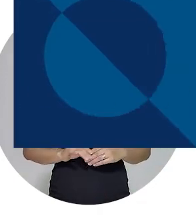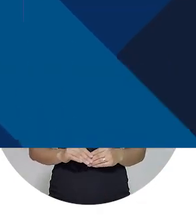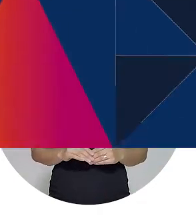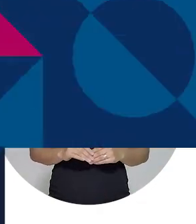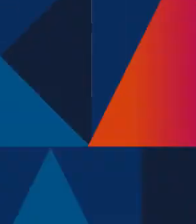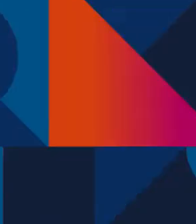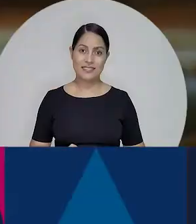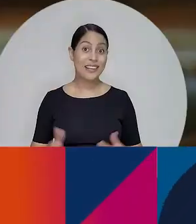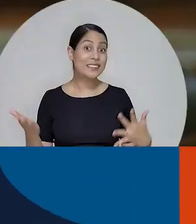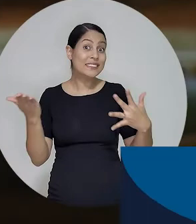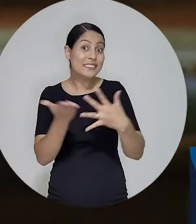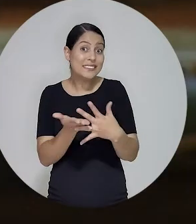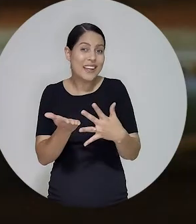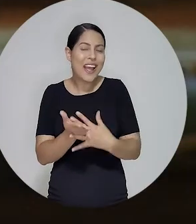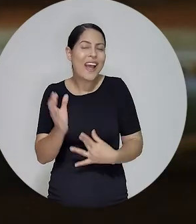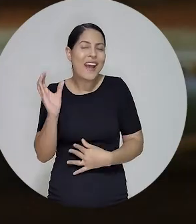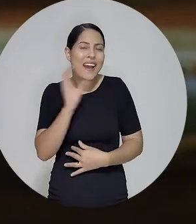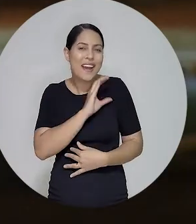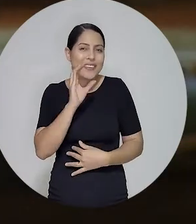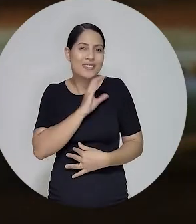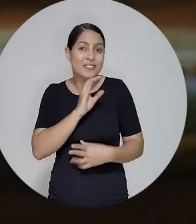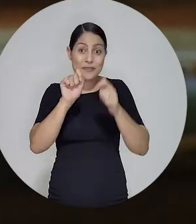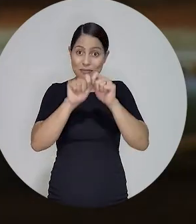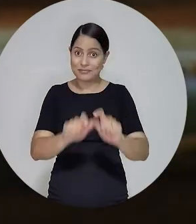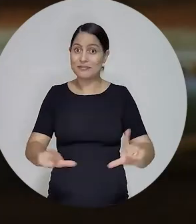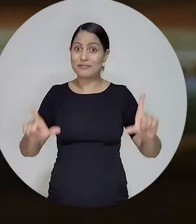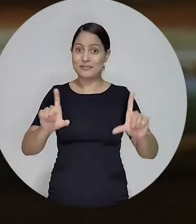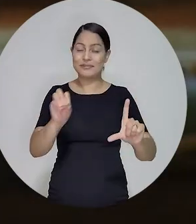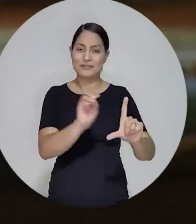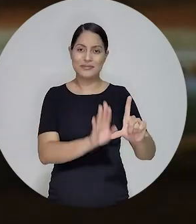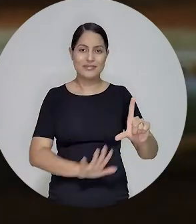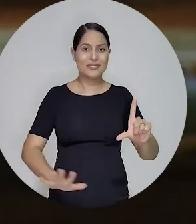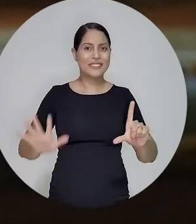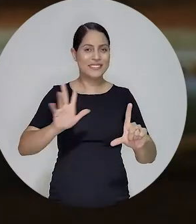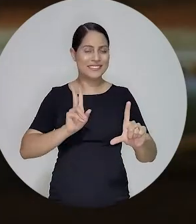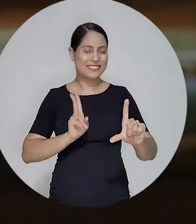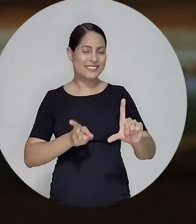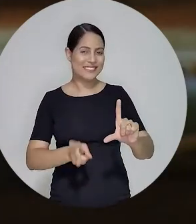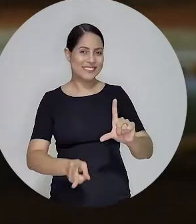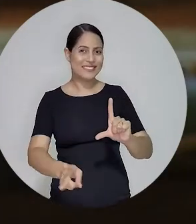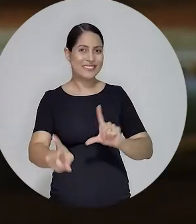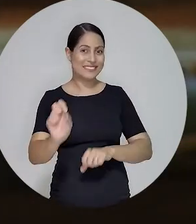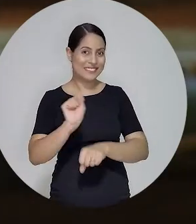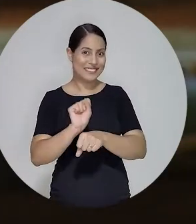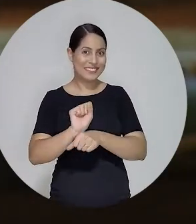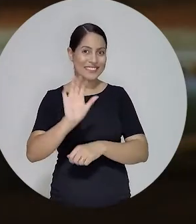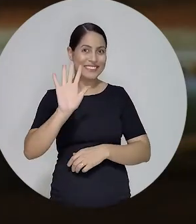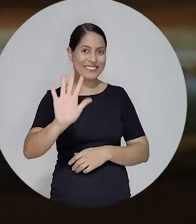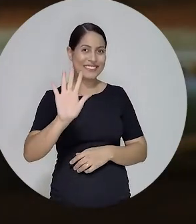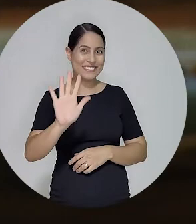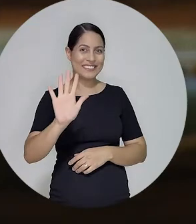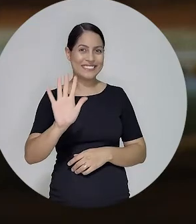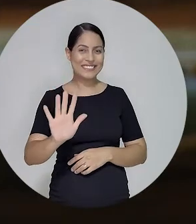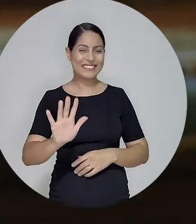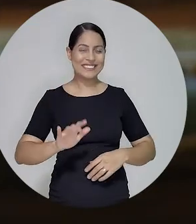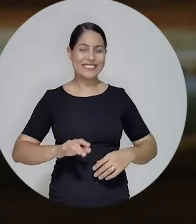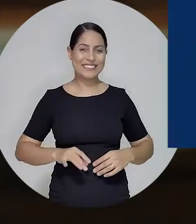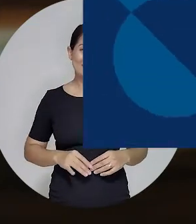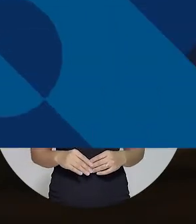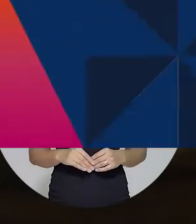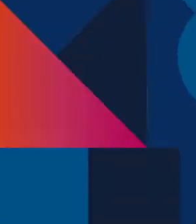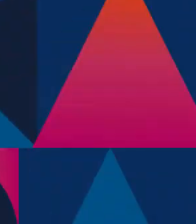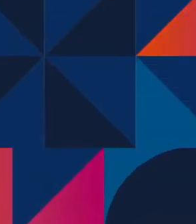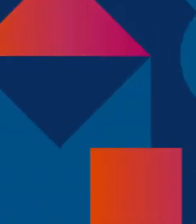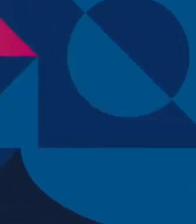conferir. Agora nós vamos para um breve intervalo e voltamos na sequência com mais um OAB Nacional. Não saia